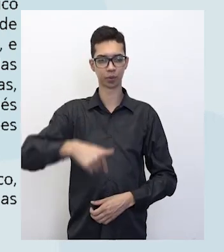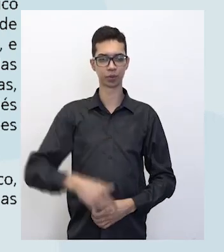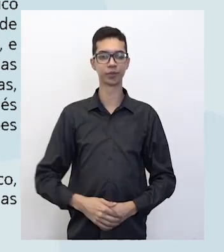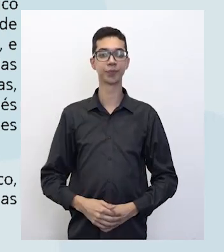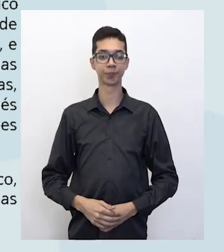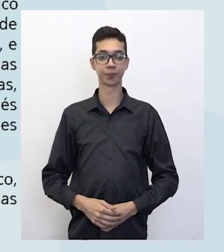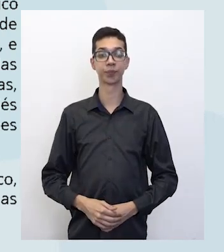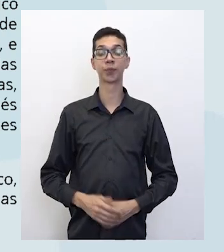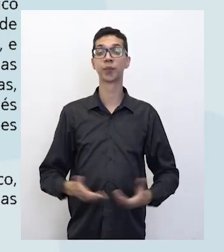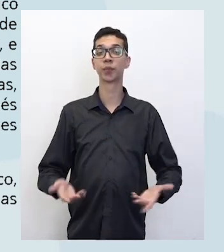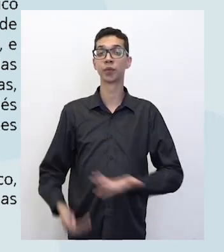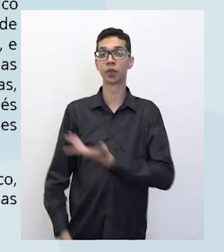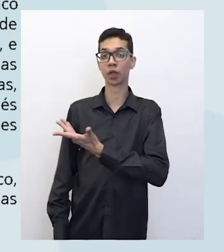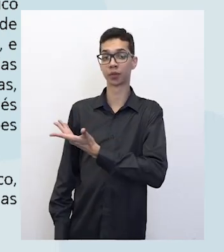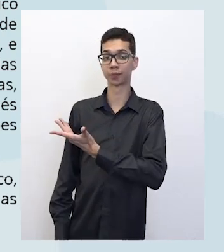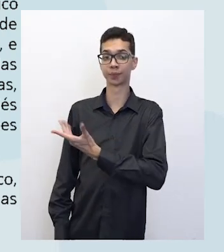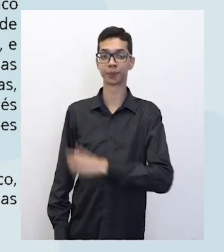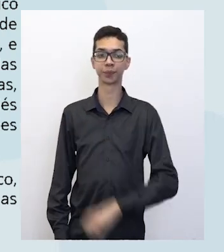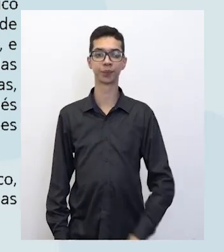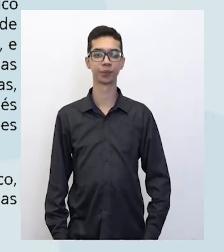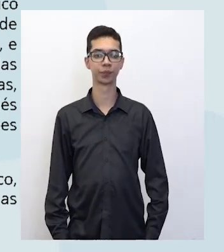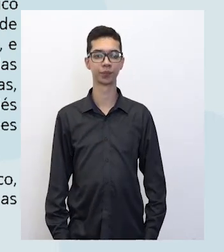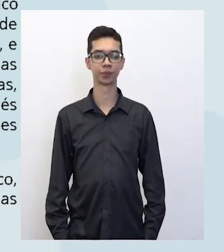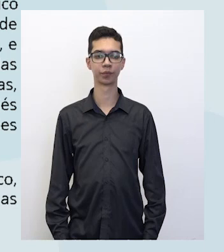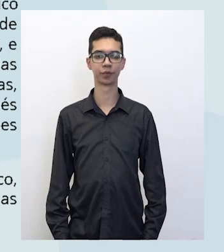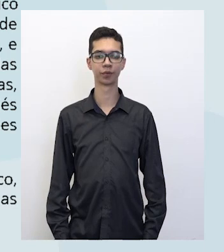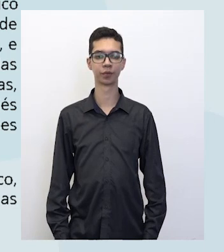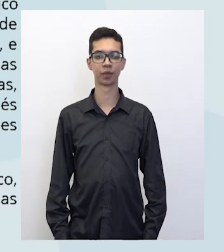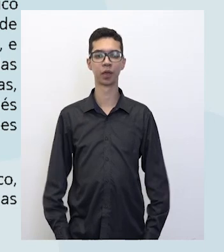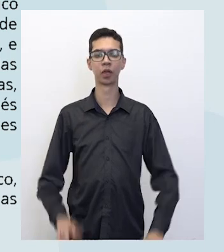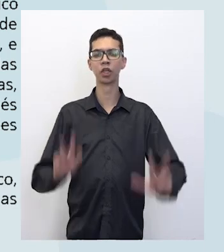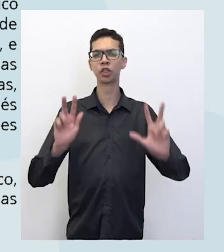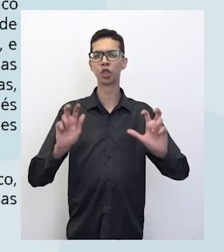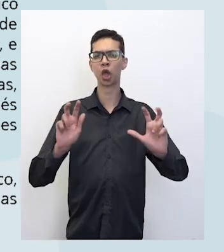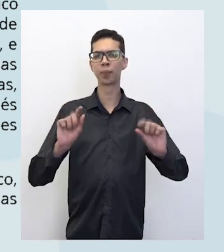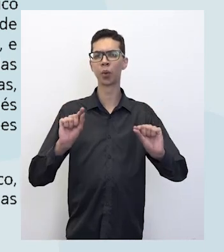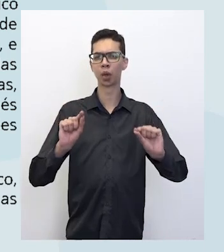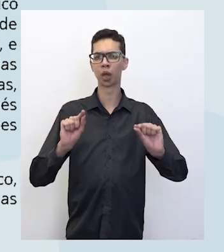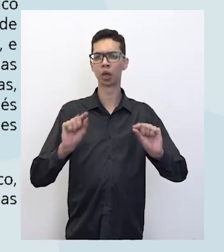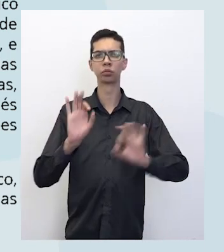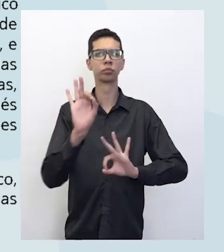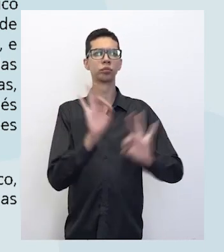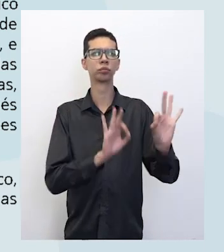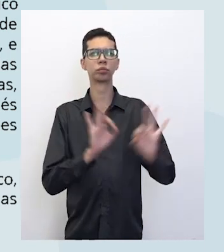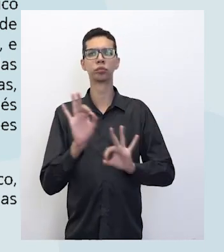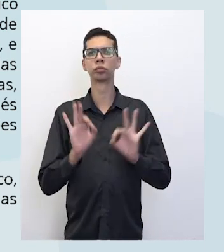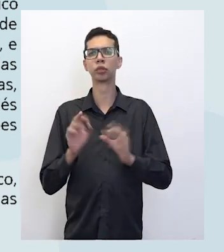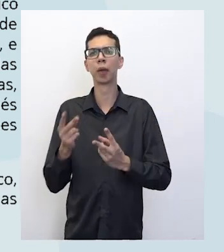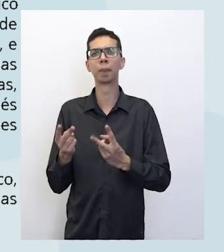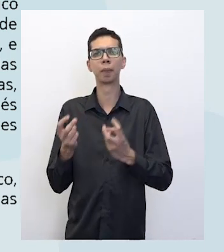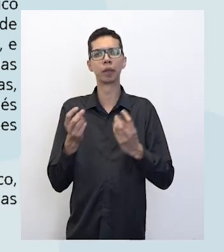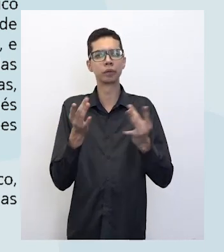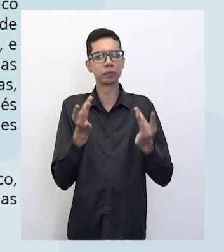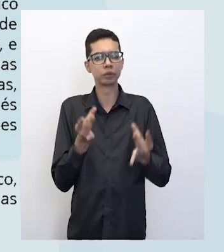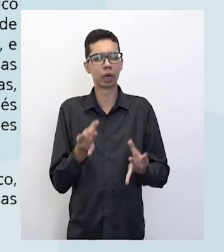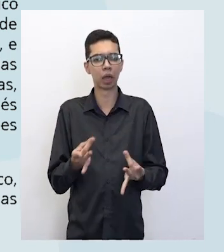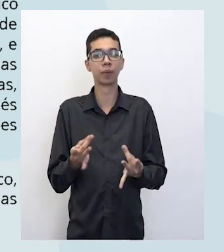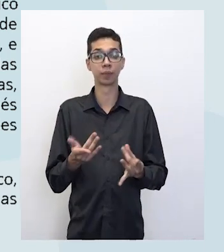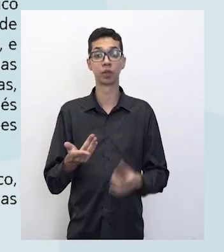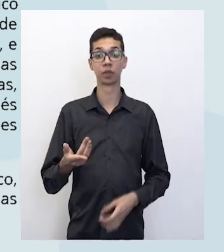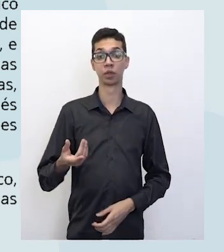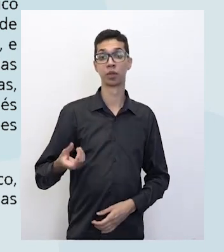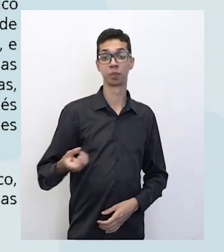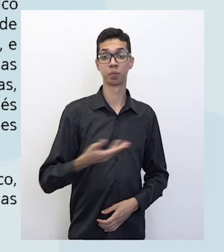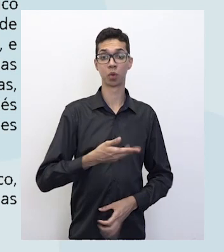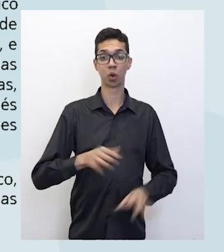do teatro pós-moderno da década de 60, pertencemos à continuidade e evolução dessas tendências